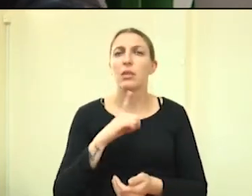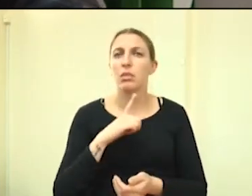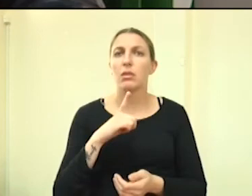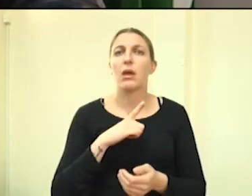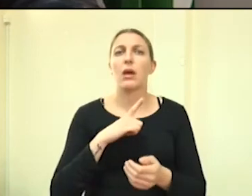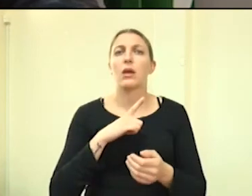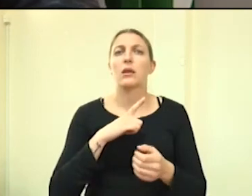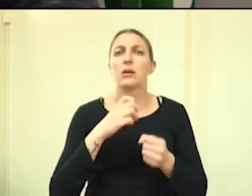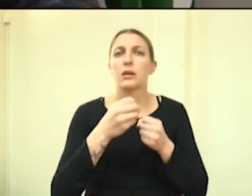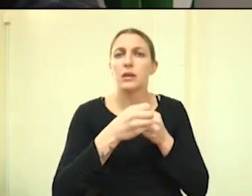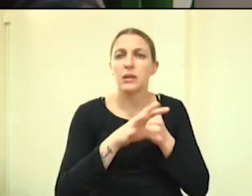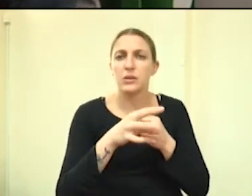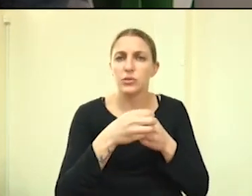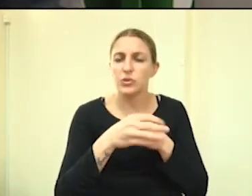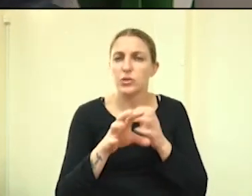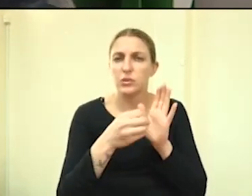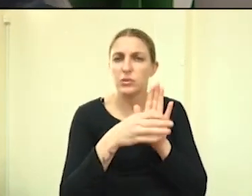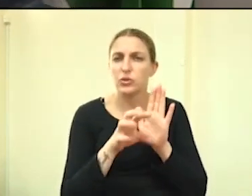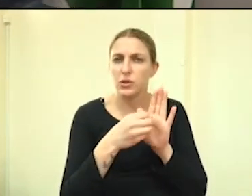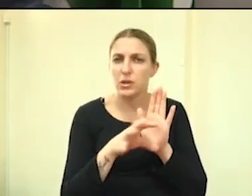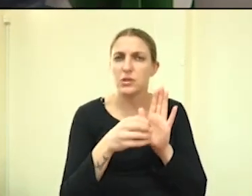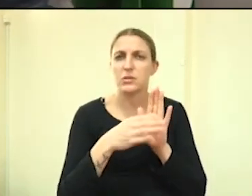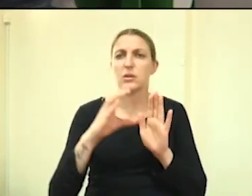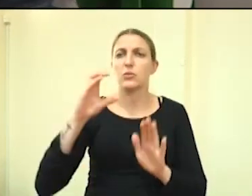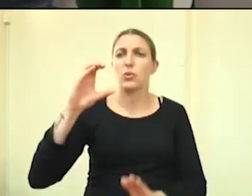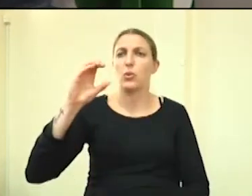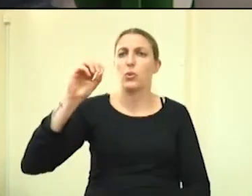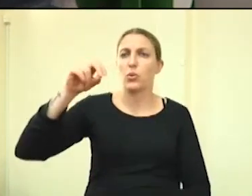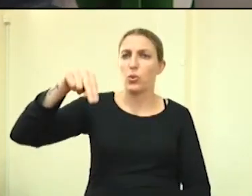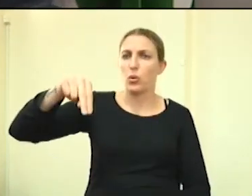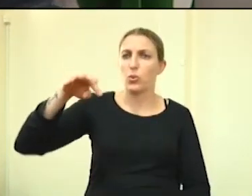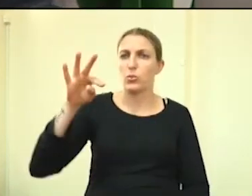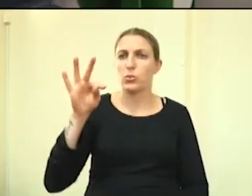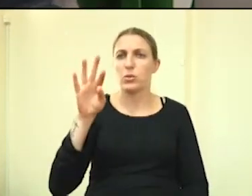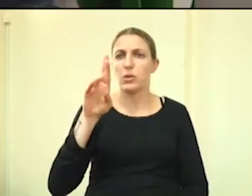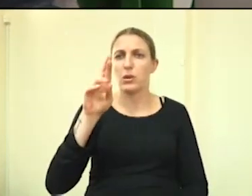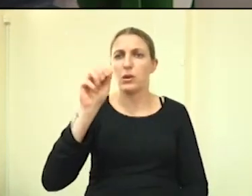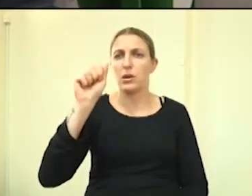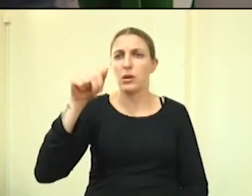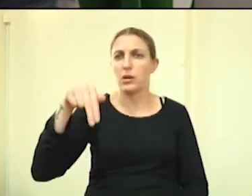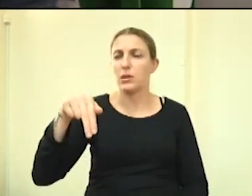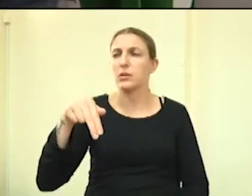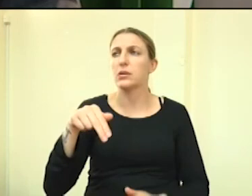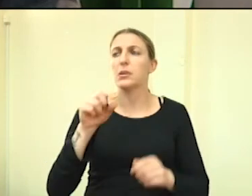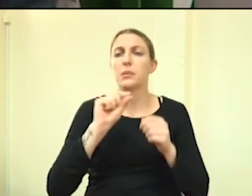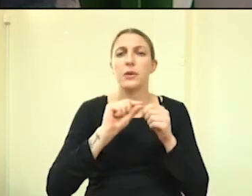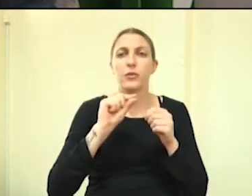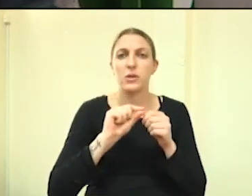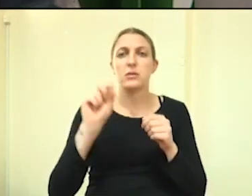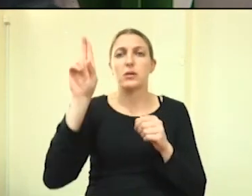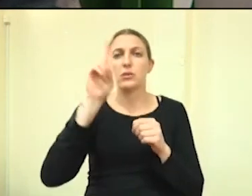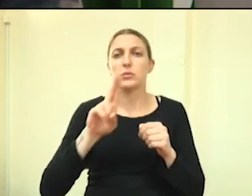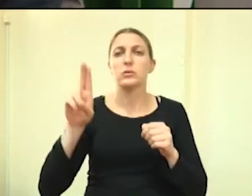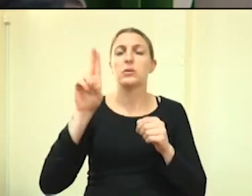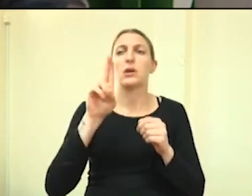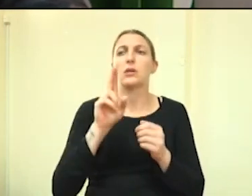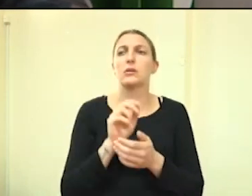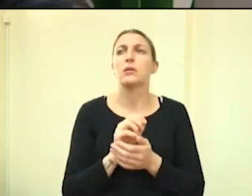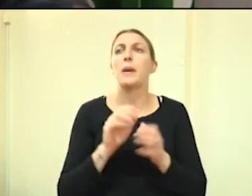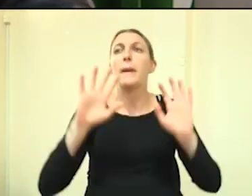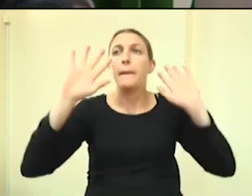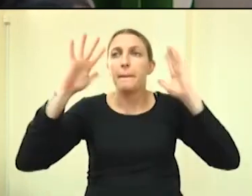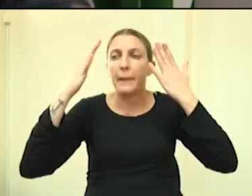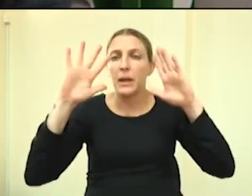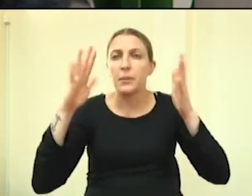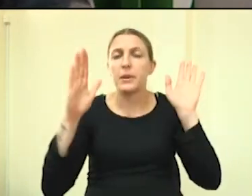CONTRAN para que se instale esse tipo de equipamento na cidade de Erechim. Então, parabenizo o vereador proponente e sou